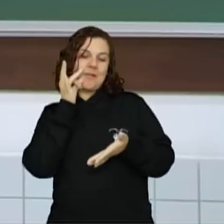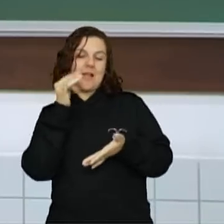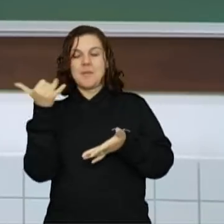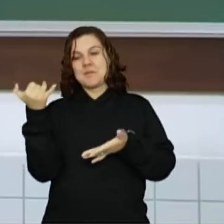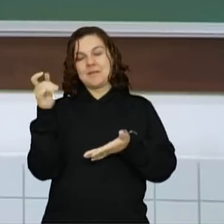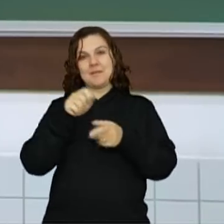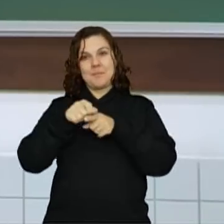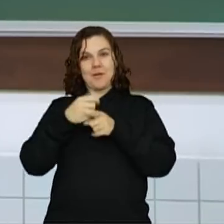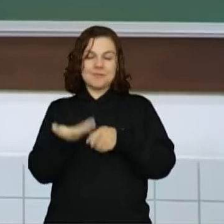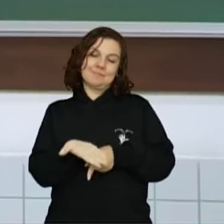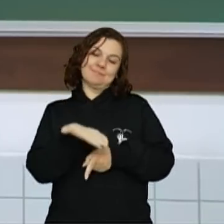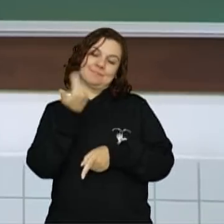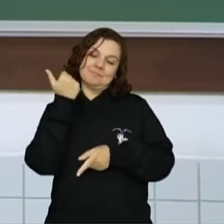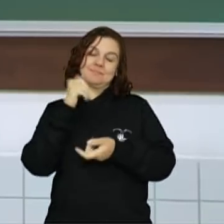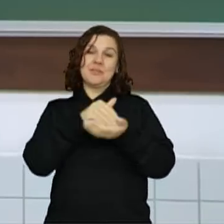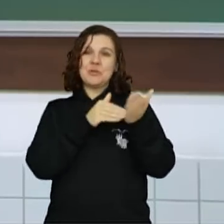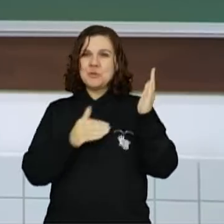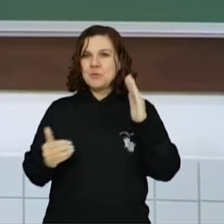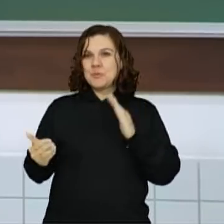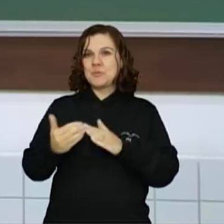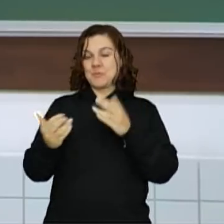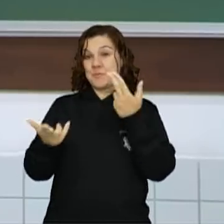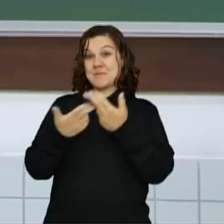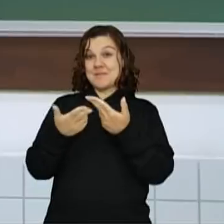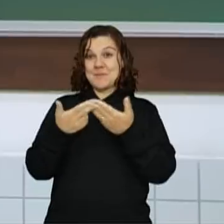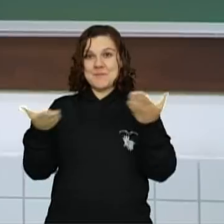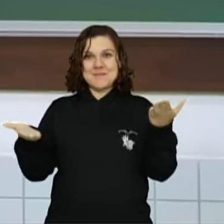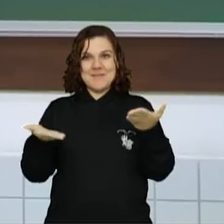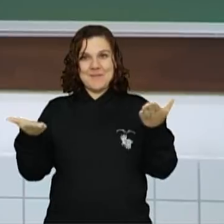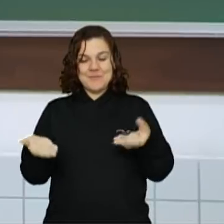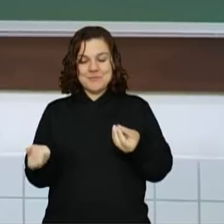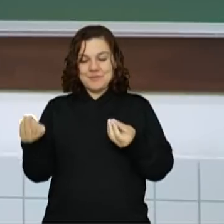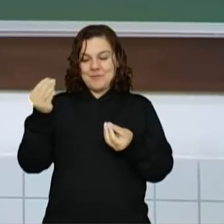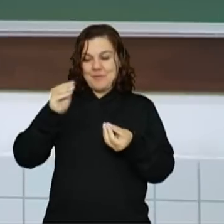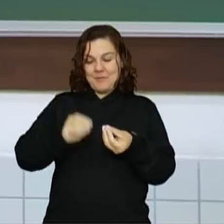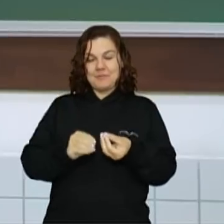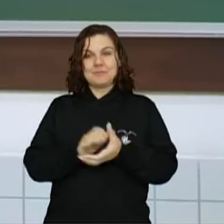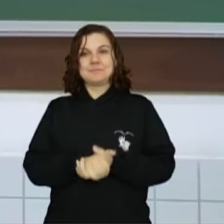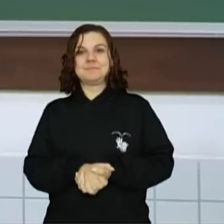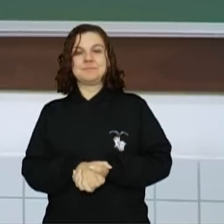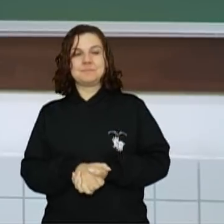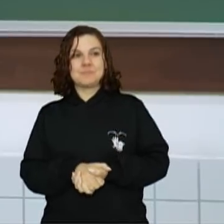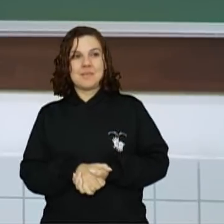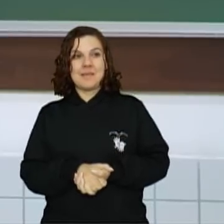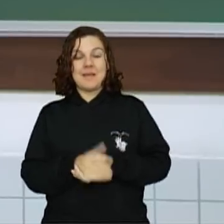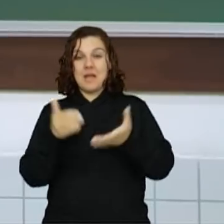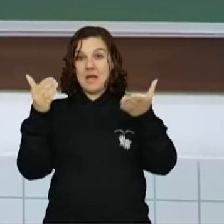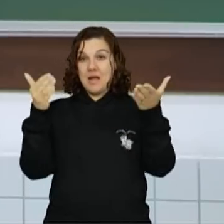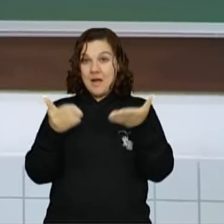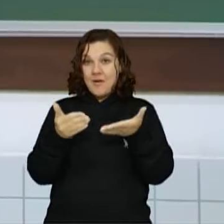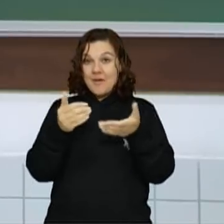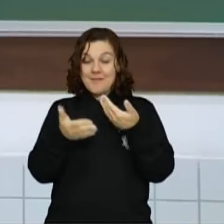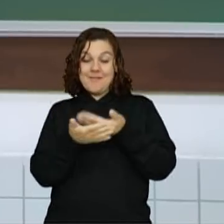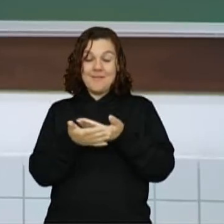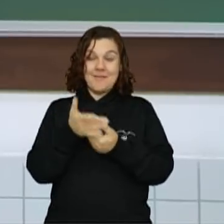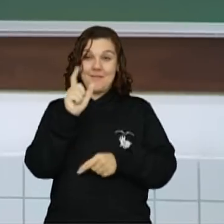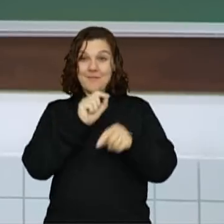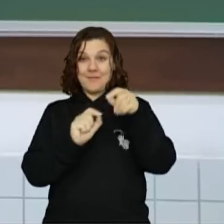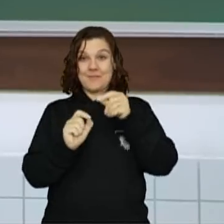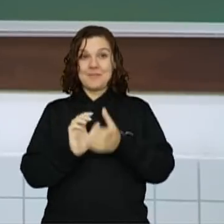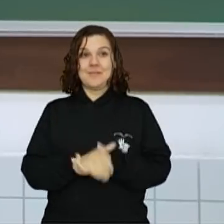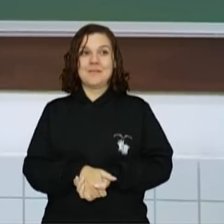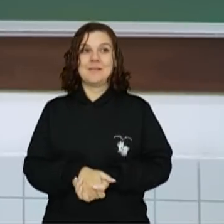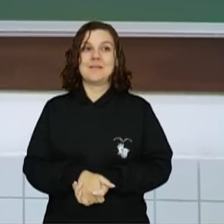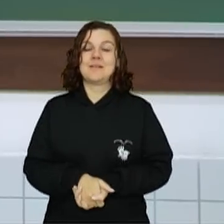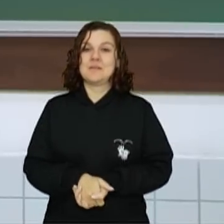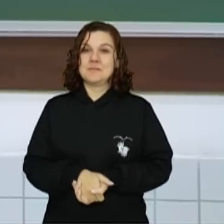caneta, borracha, enfim, tudo aquilo que você precisar, coloque aí ao seu redor. E vamos para a aula de hoje, turma.